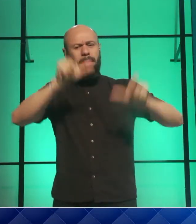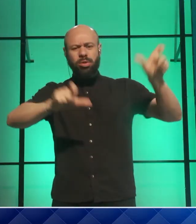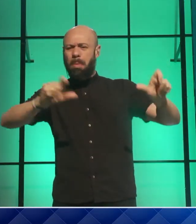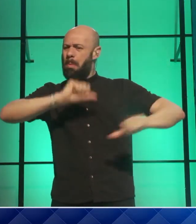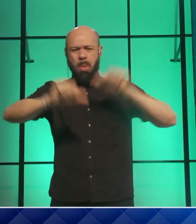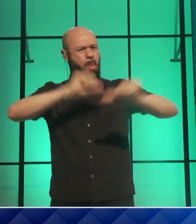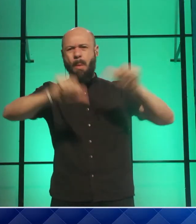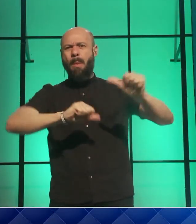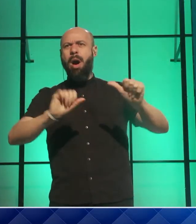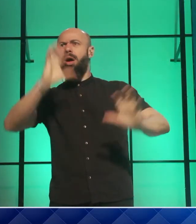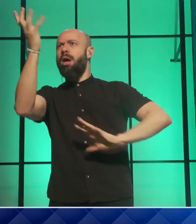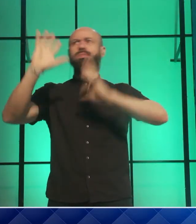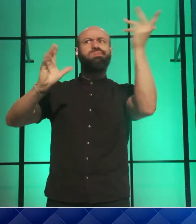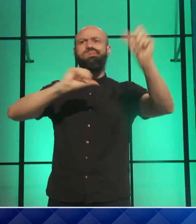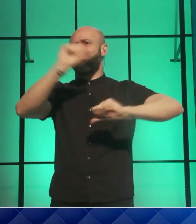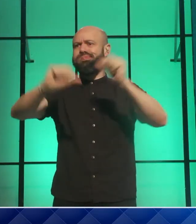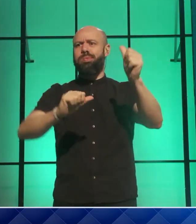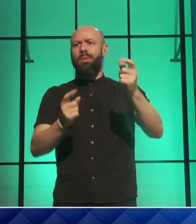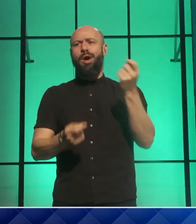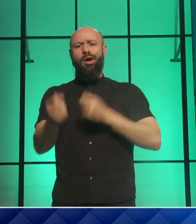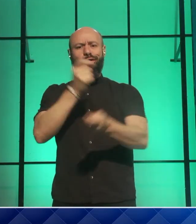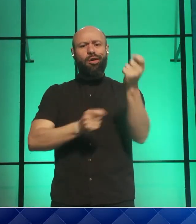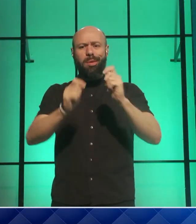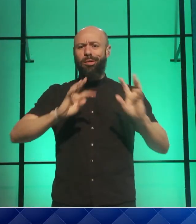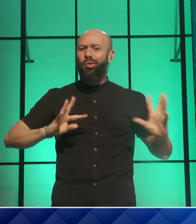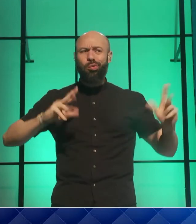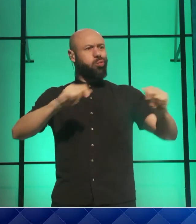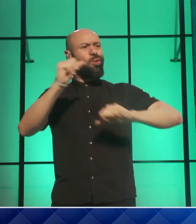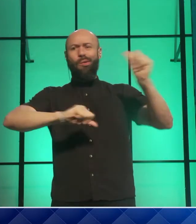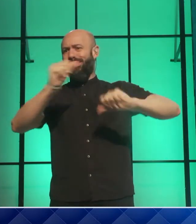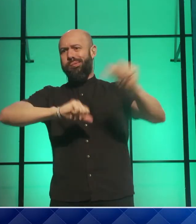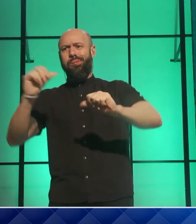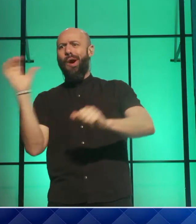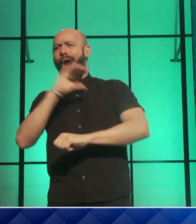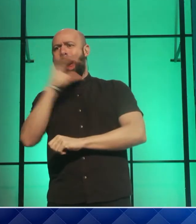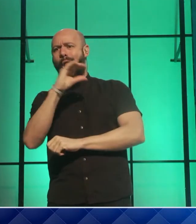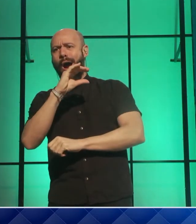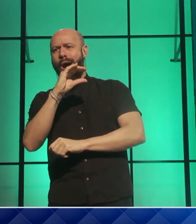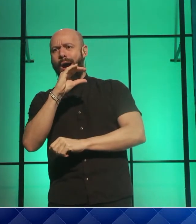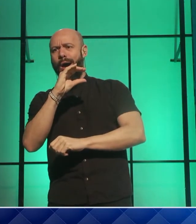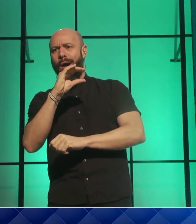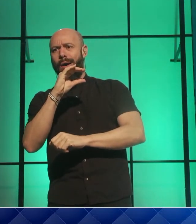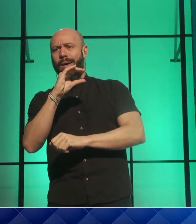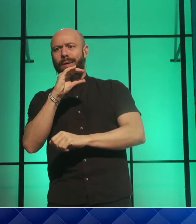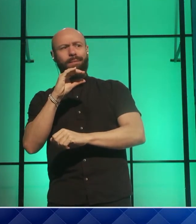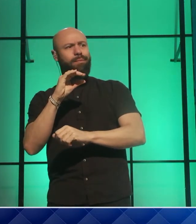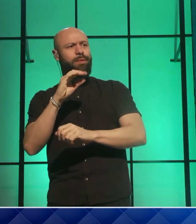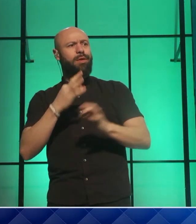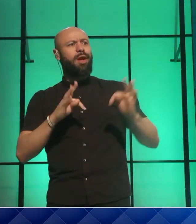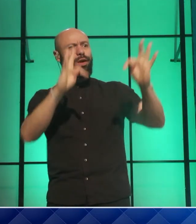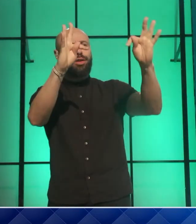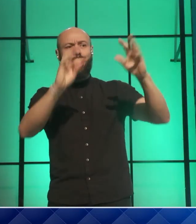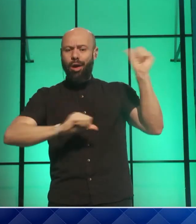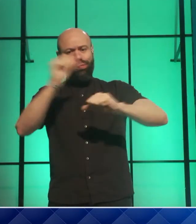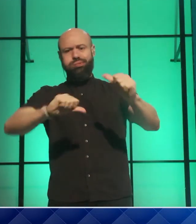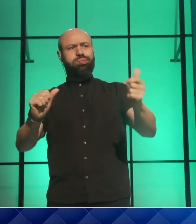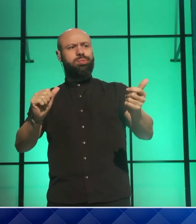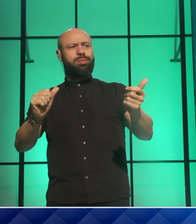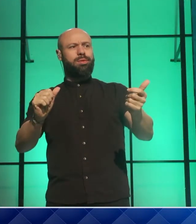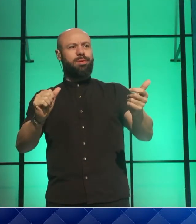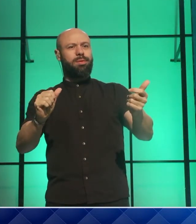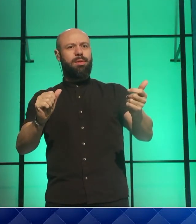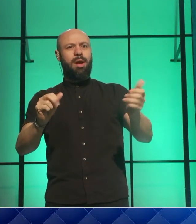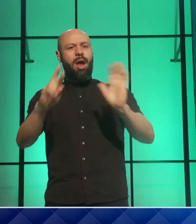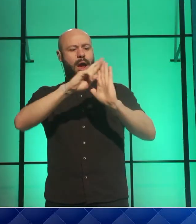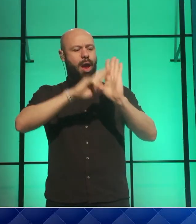pessoas, o clima, a economia, tudo está mudando. As regras mudam,